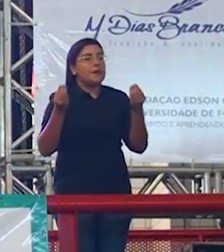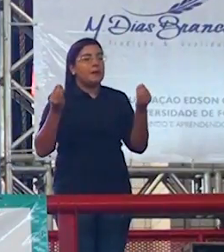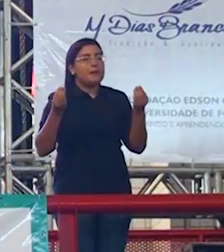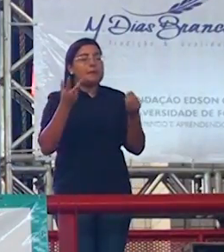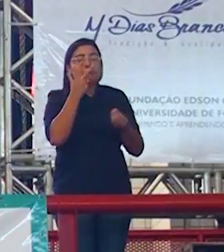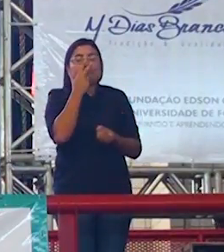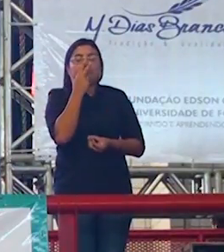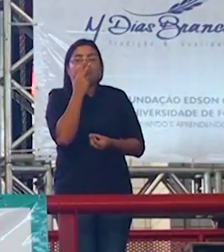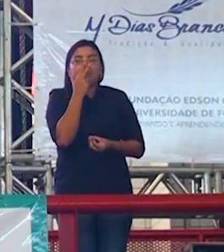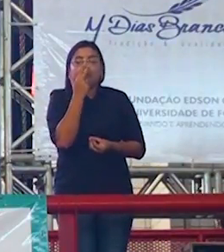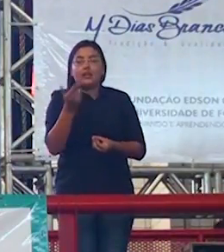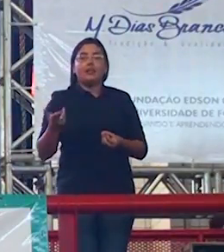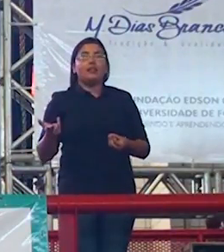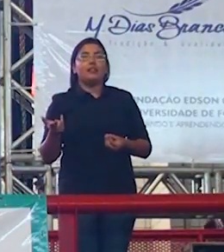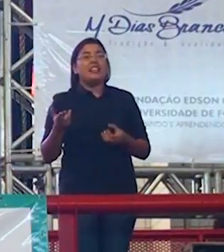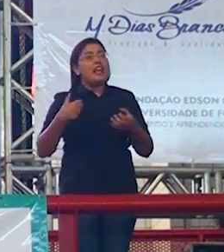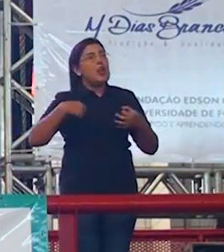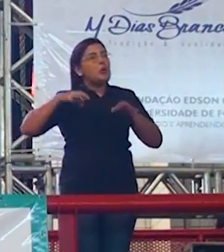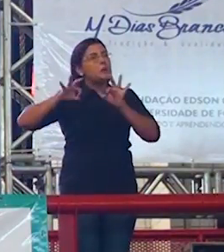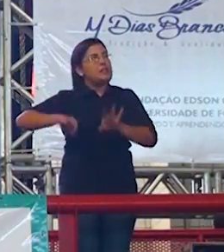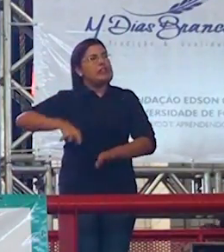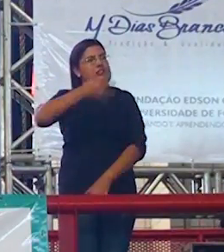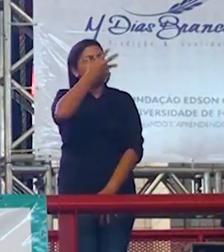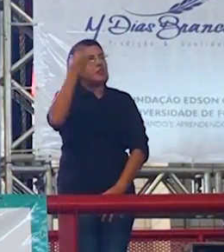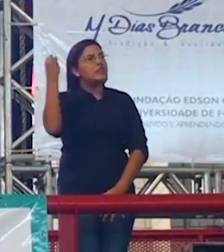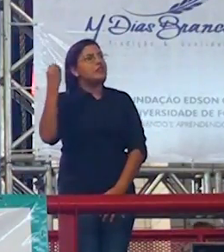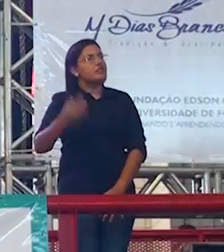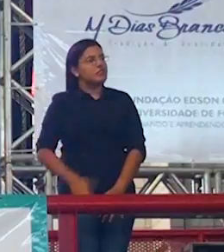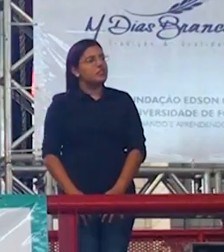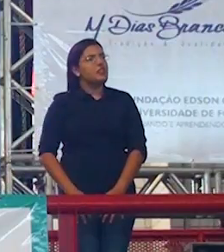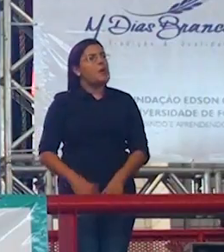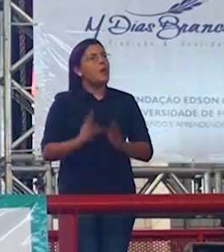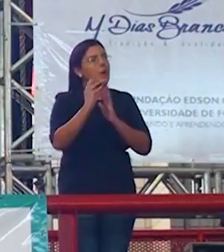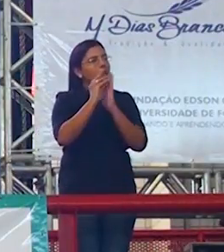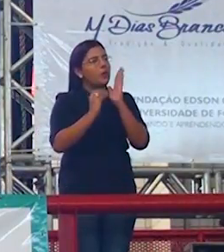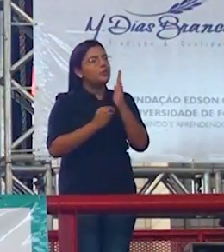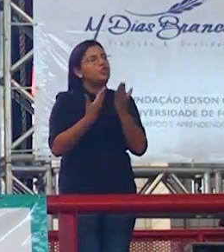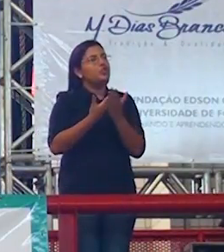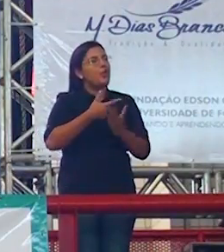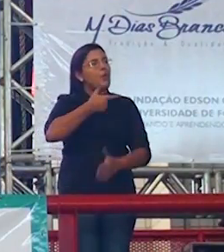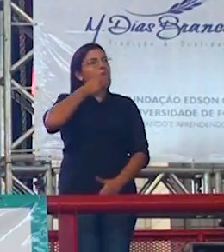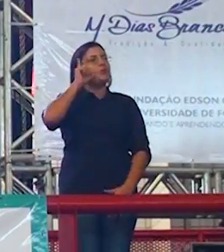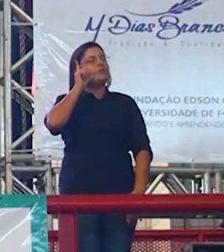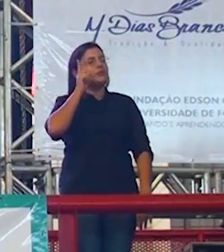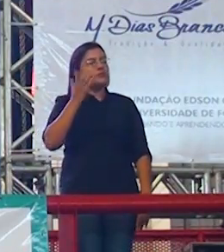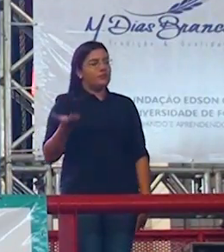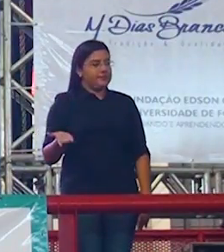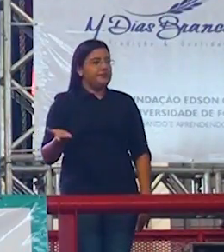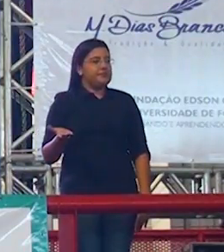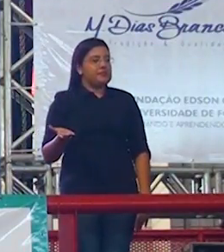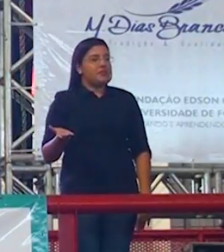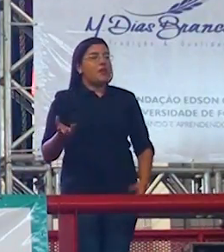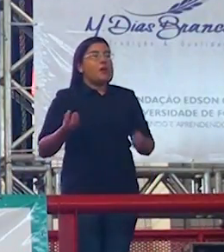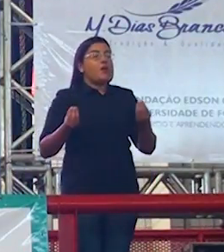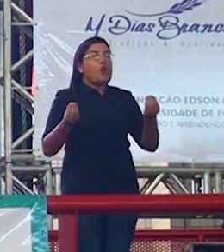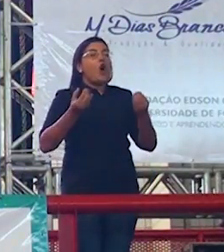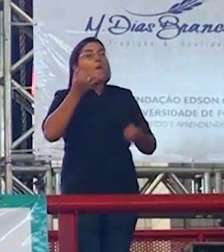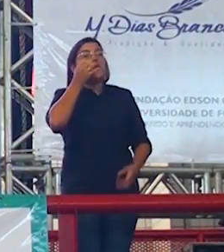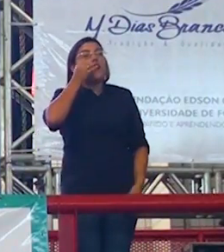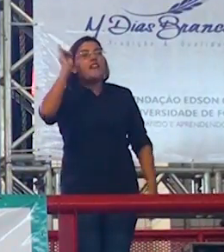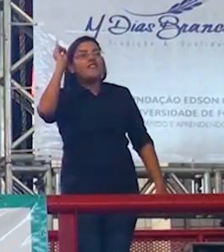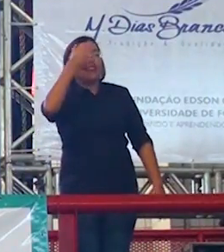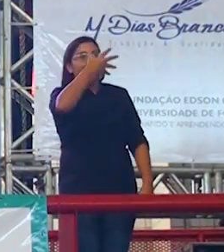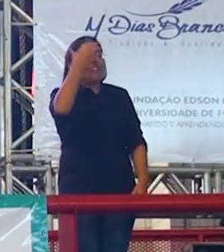ligeira impressão, até uma certeza de que já esqueceu a maior parte. Pois nós vamos conversar sobre isso, como evitar que